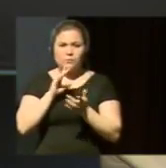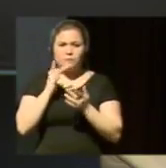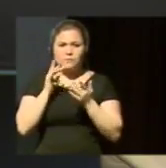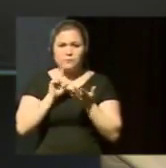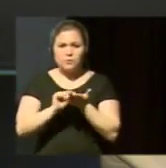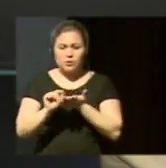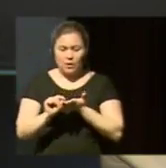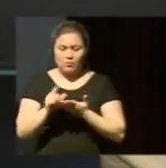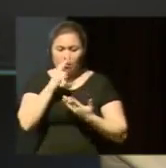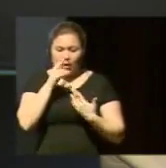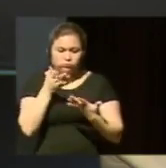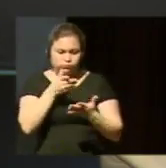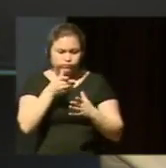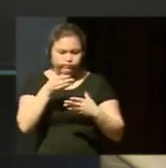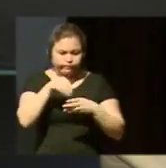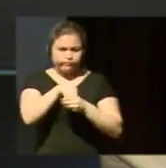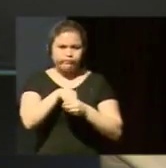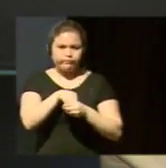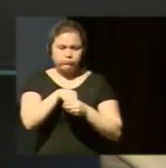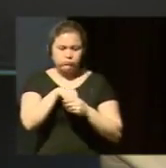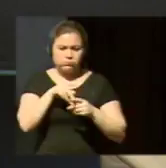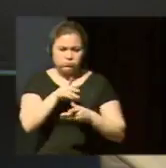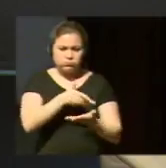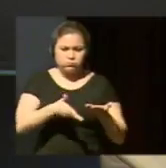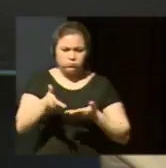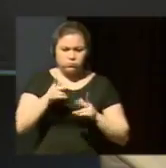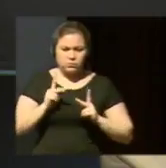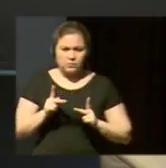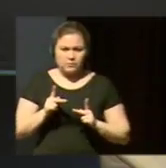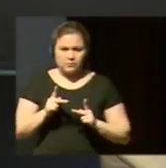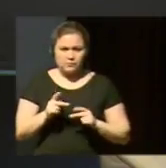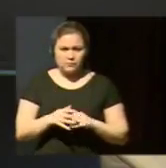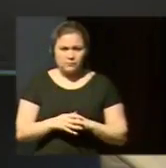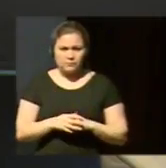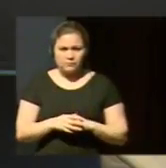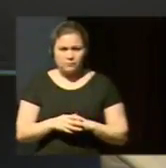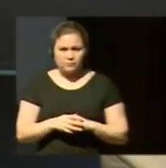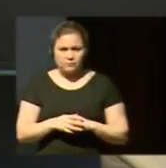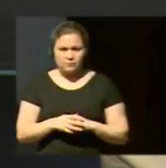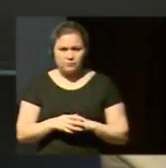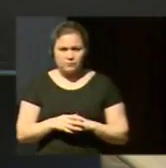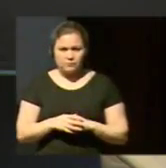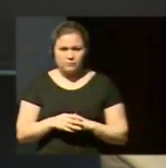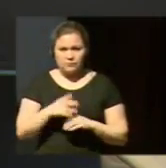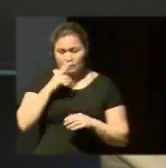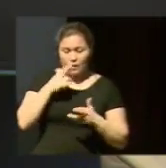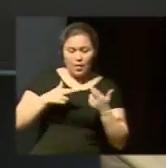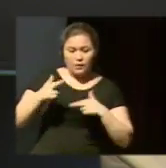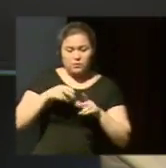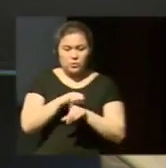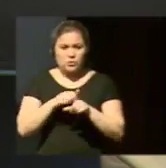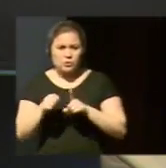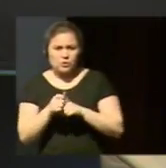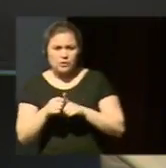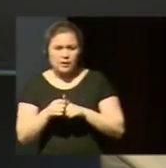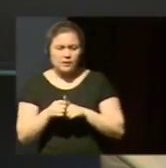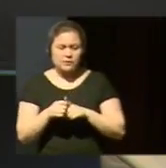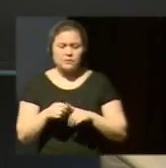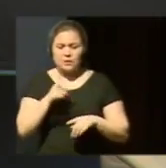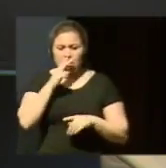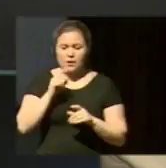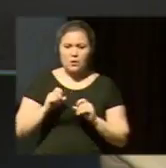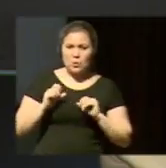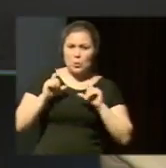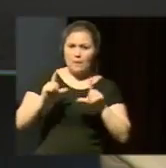meio micro entre as pessoas, no meio meso, ou seja, relações sociais, e no